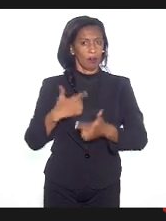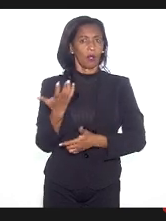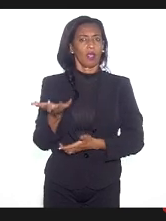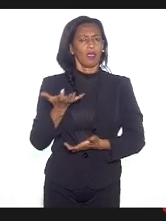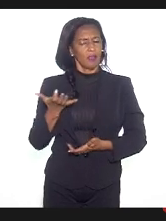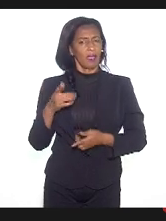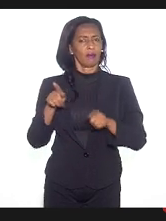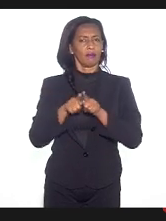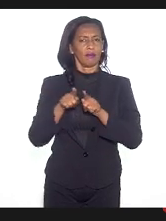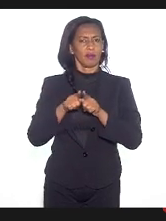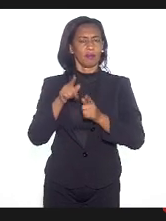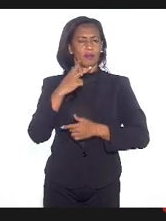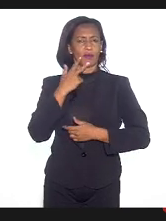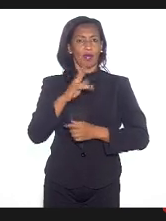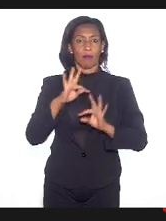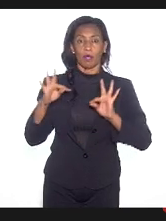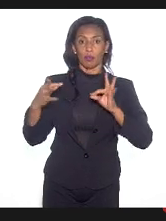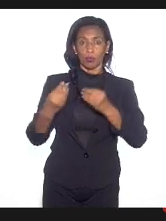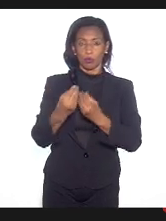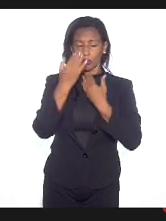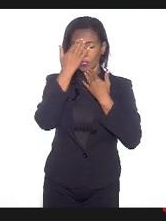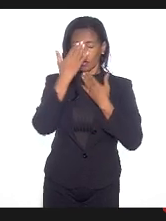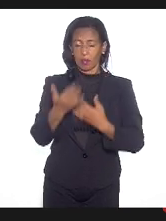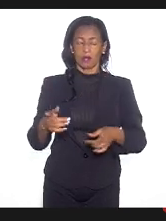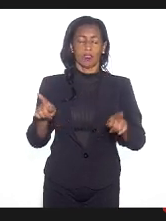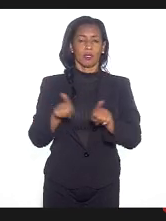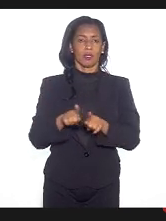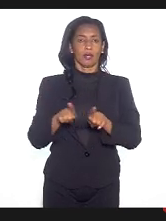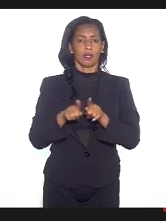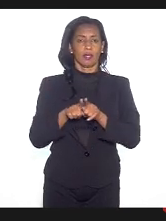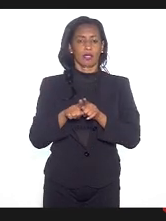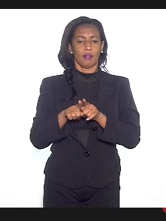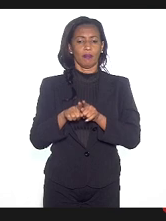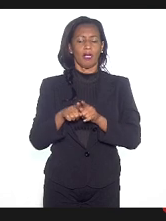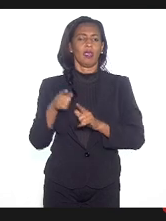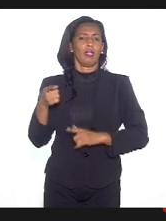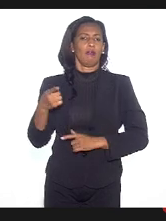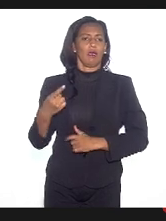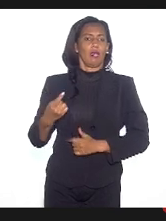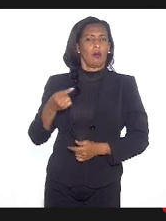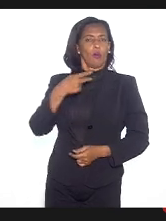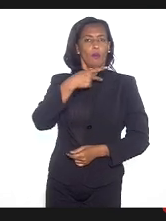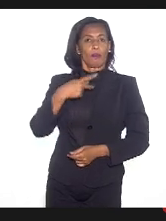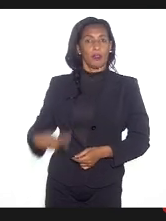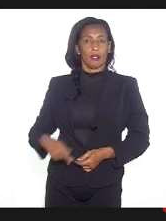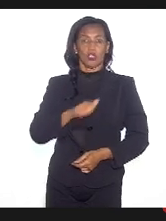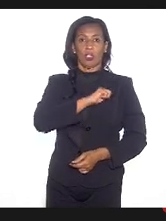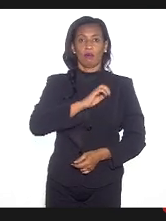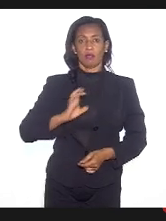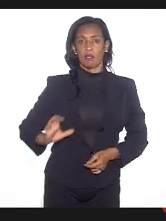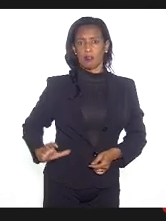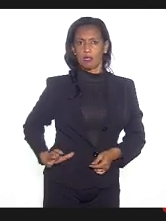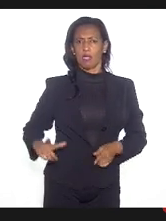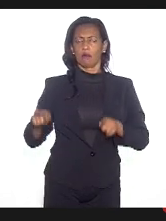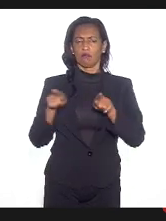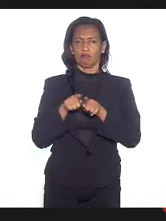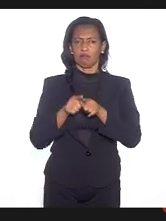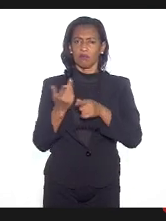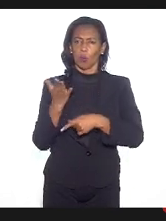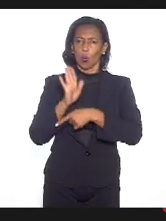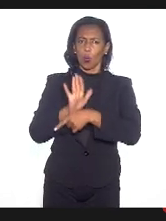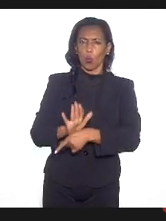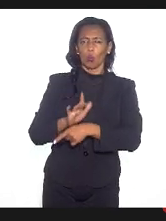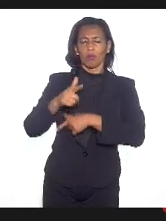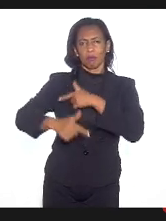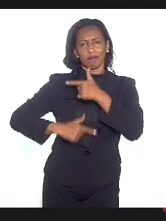boa notícia para todos e agradecer também a interveniência do presidente André Siciliano. E você foi um lutador